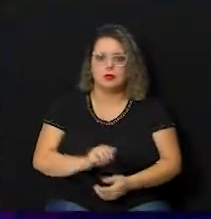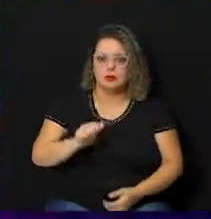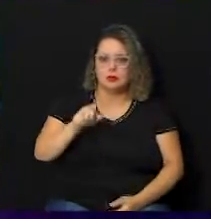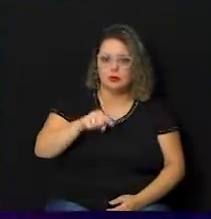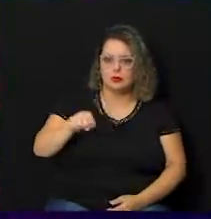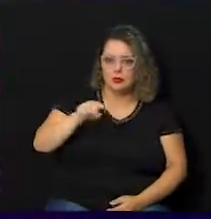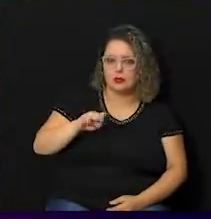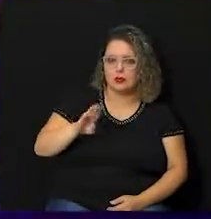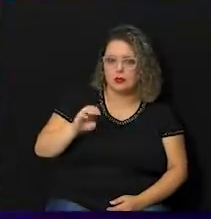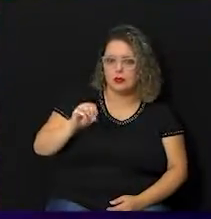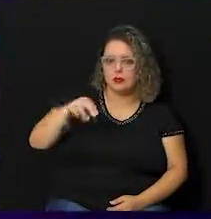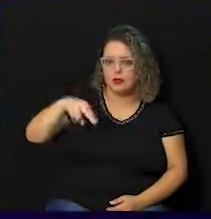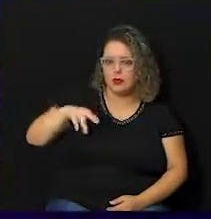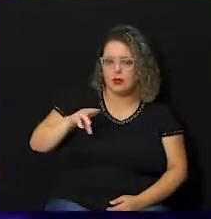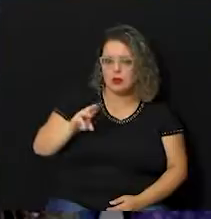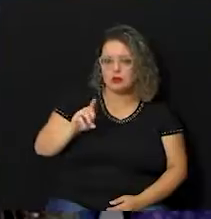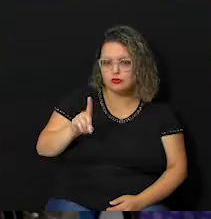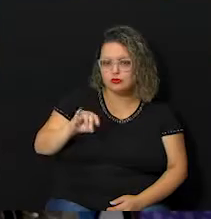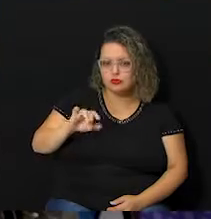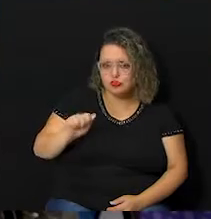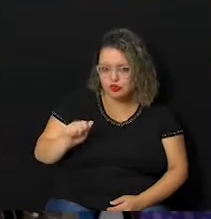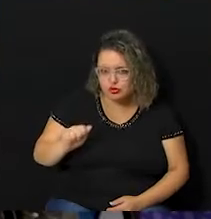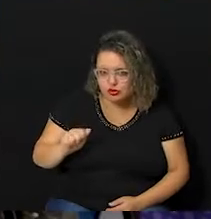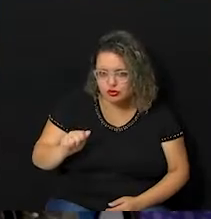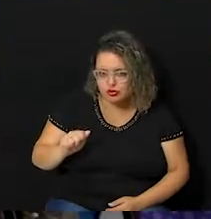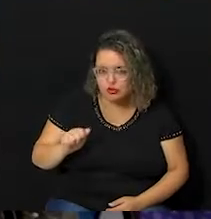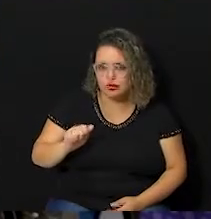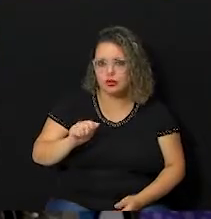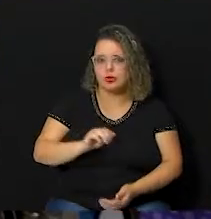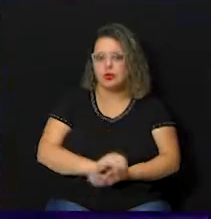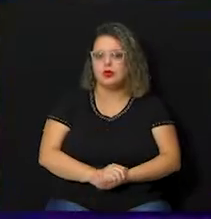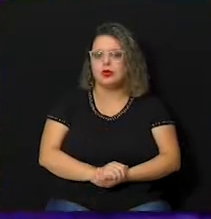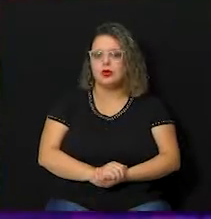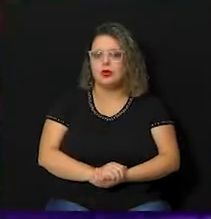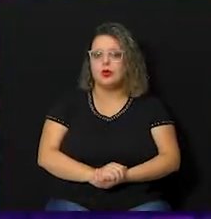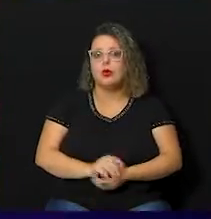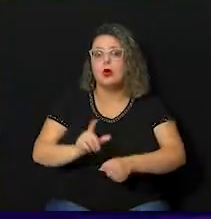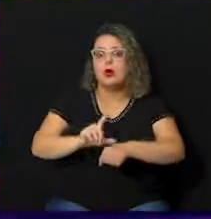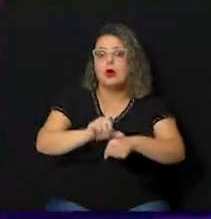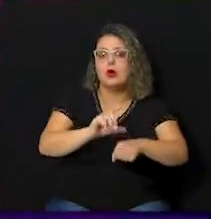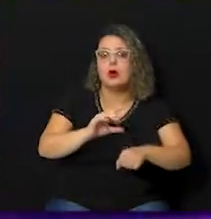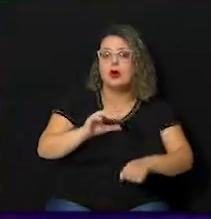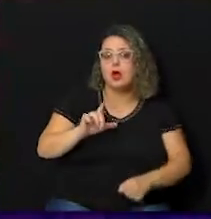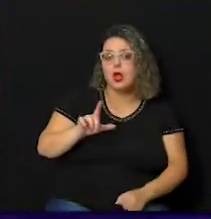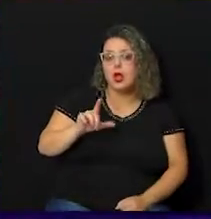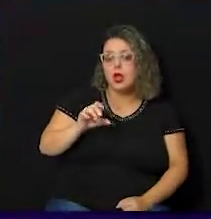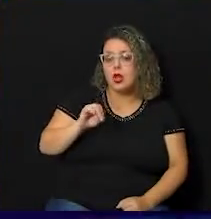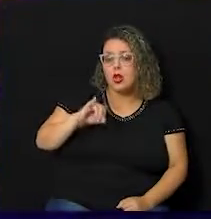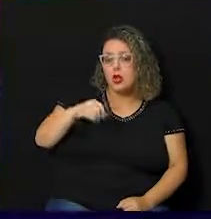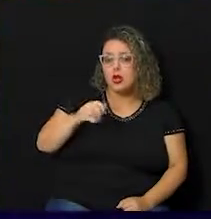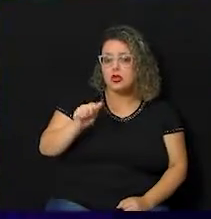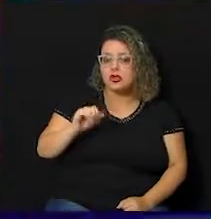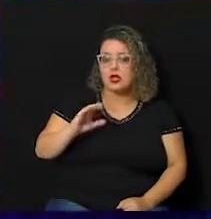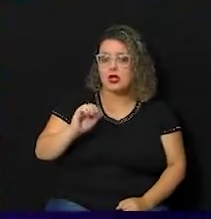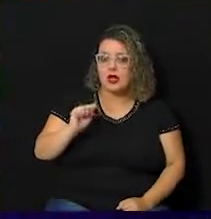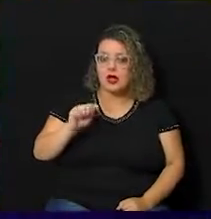é @bomdiavermes. E a loja online, que ele se chama loja.caverna, com